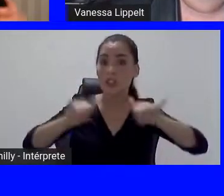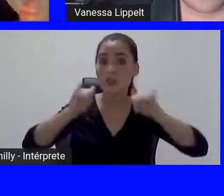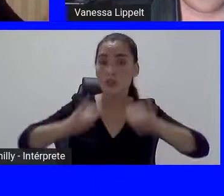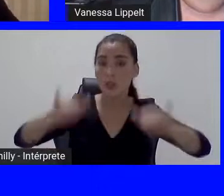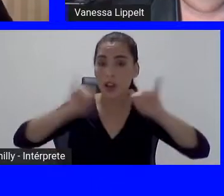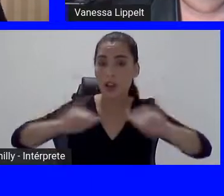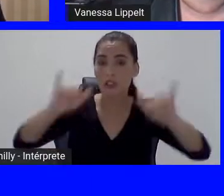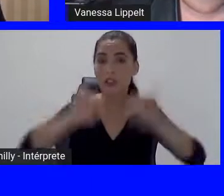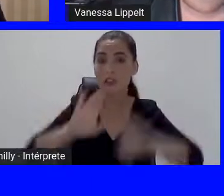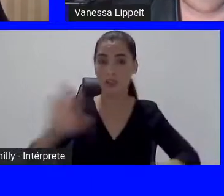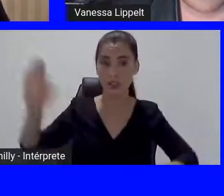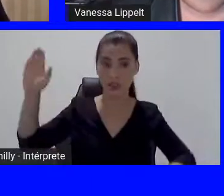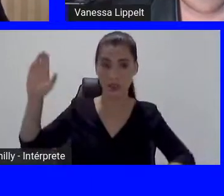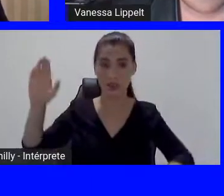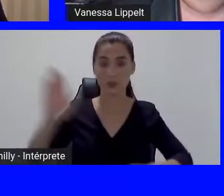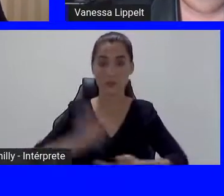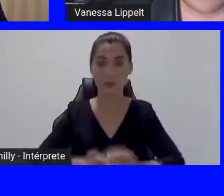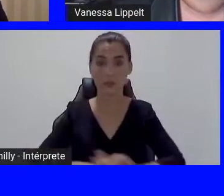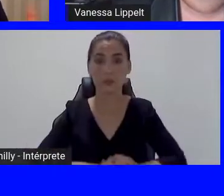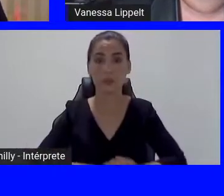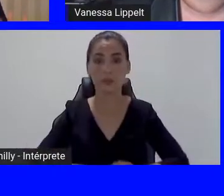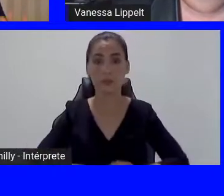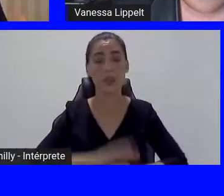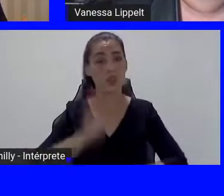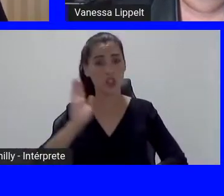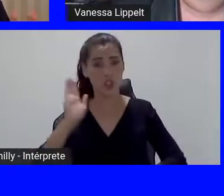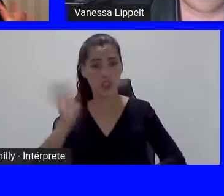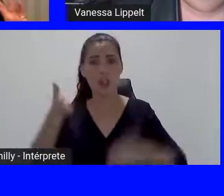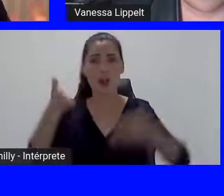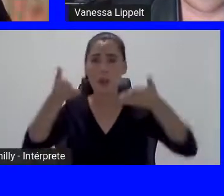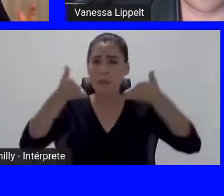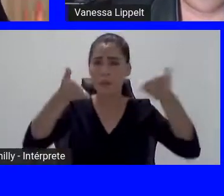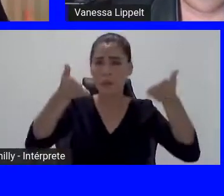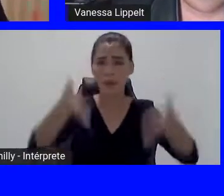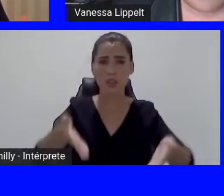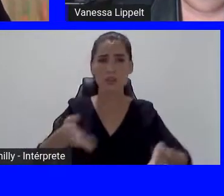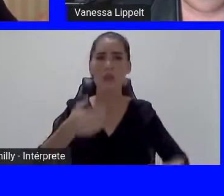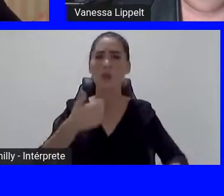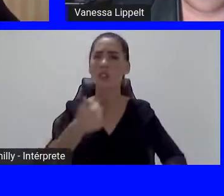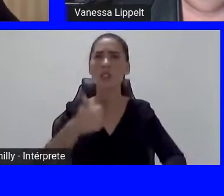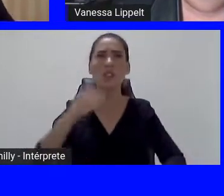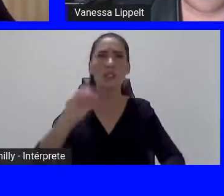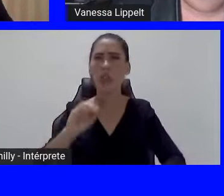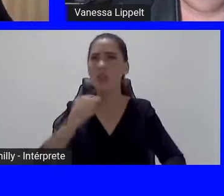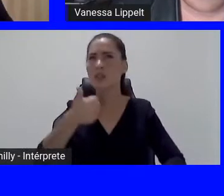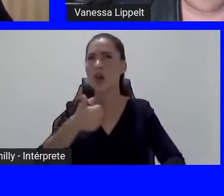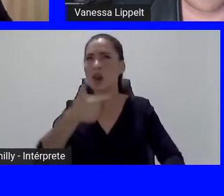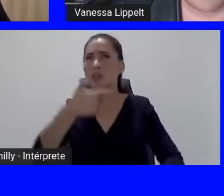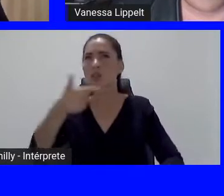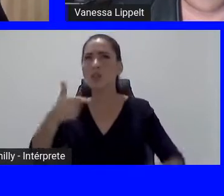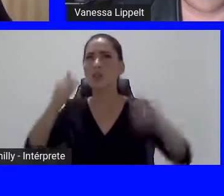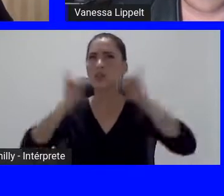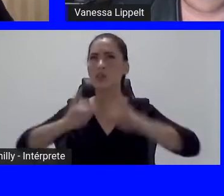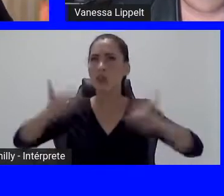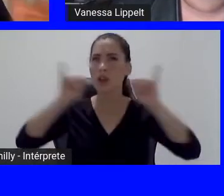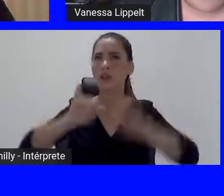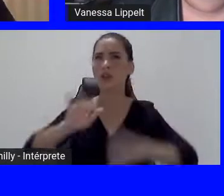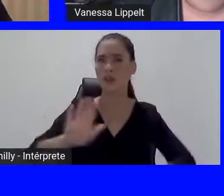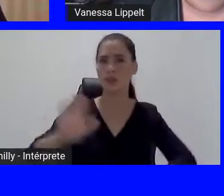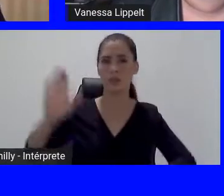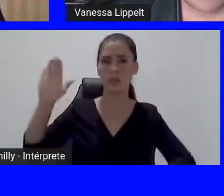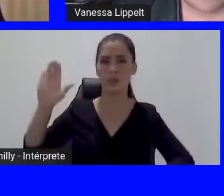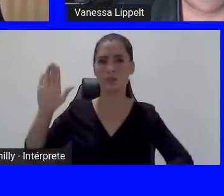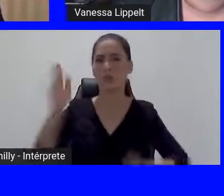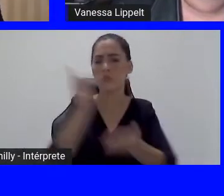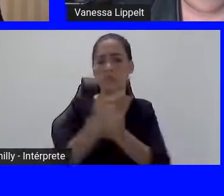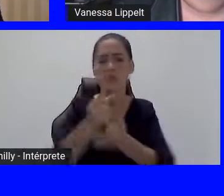e mais 5 indiretamente. Eu já participei de mais ou menos de 10 a 12 campanhas, desde antes de eu começar a minha vida pública, que a cada